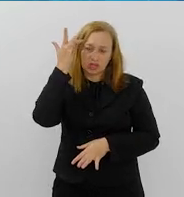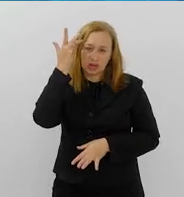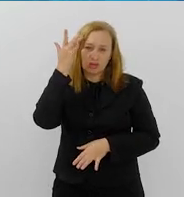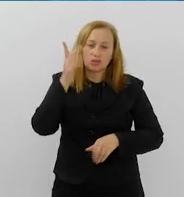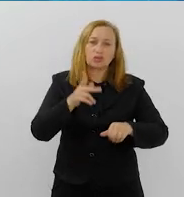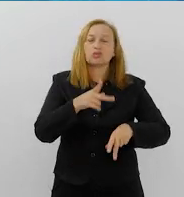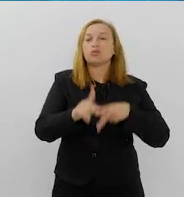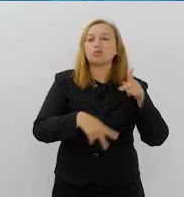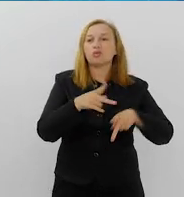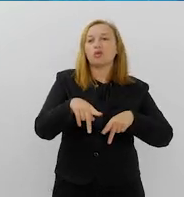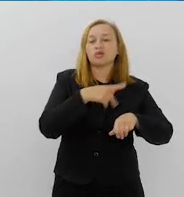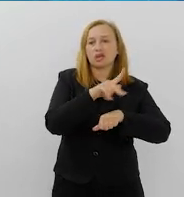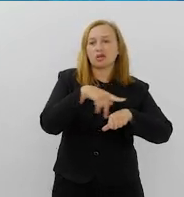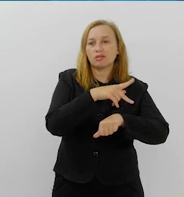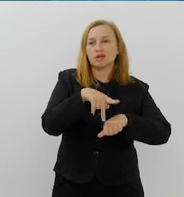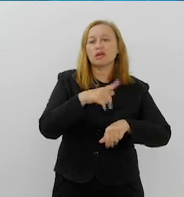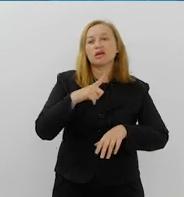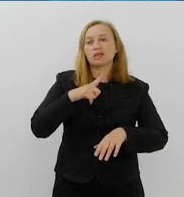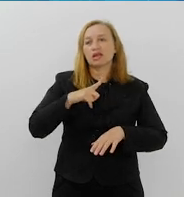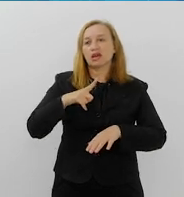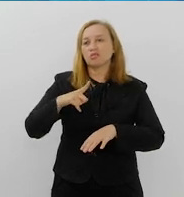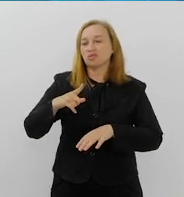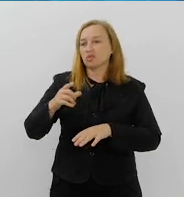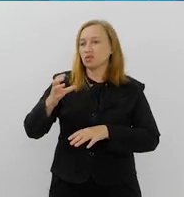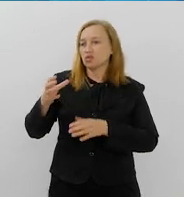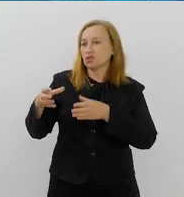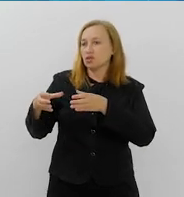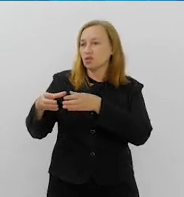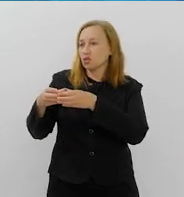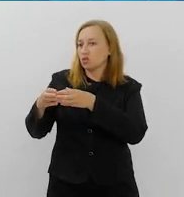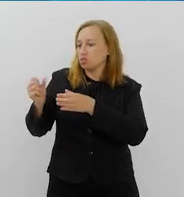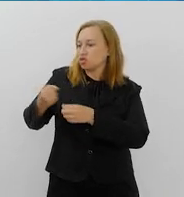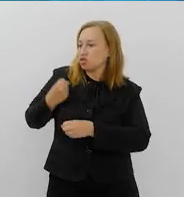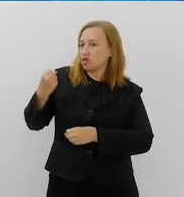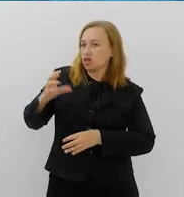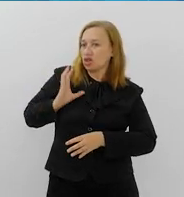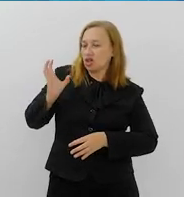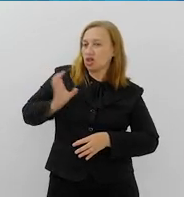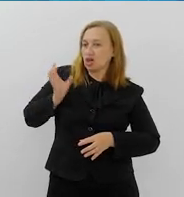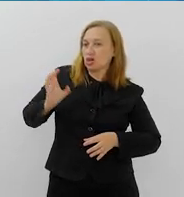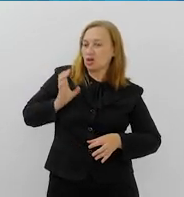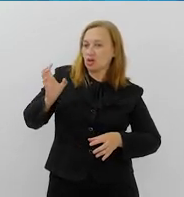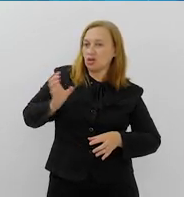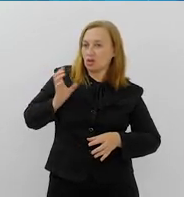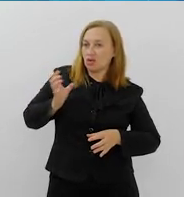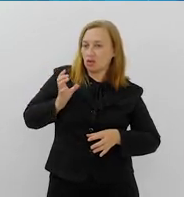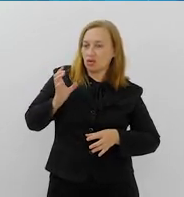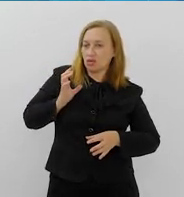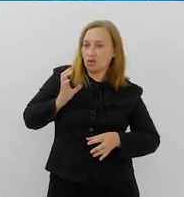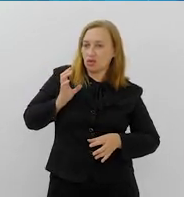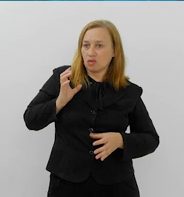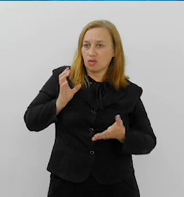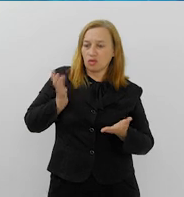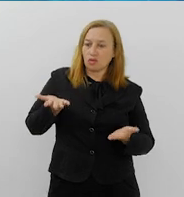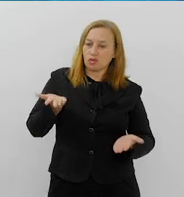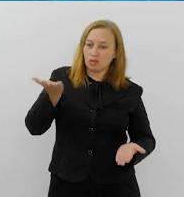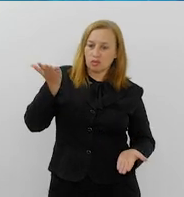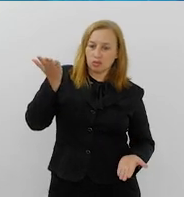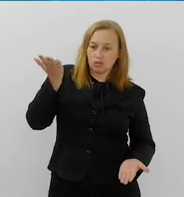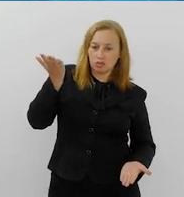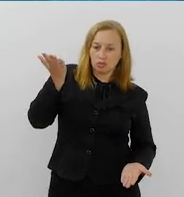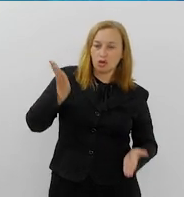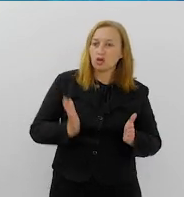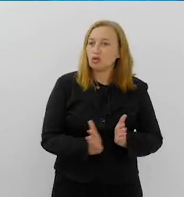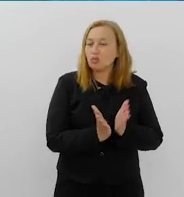país, né? Então, tem os muitos ricos e tem os miseráveis. Se essa distância é muito grande, eu